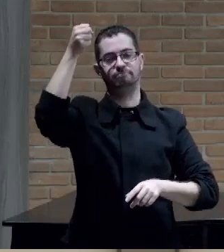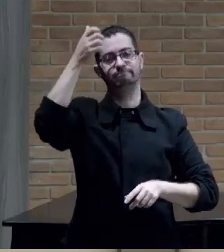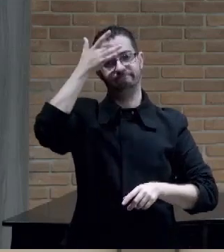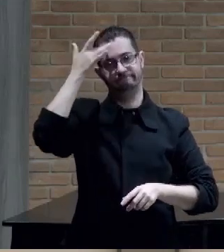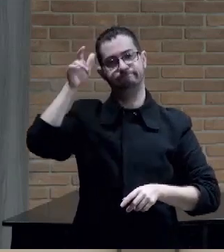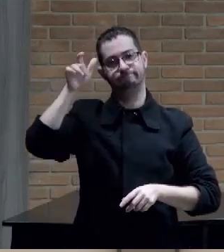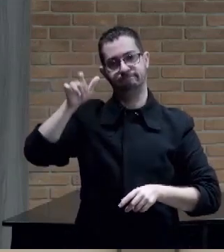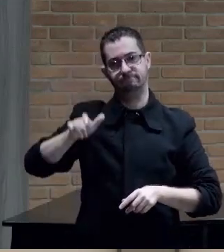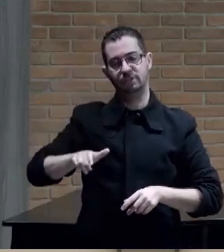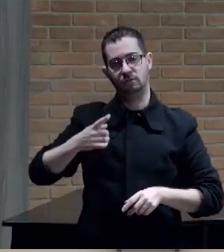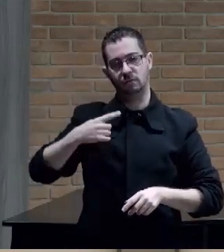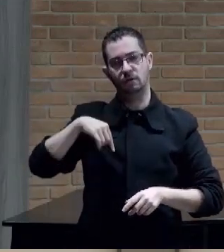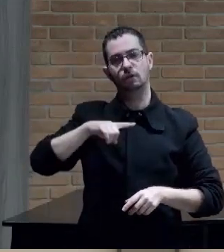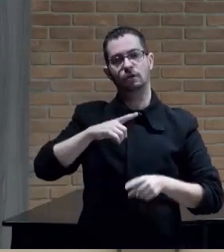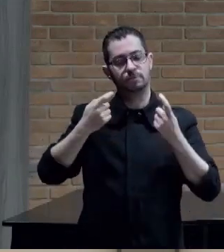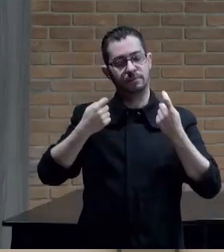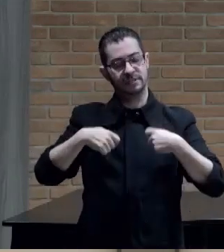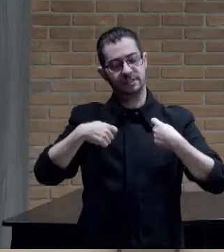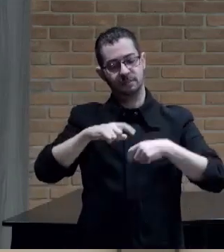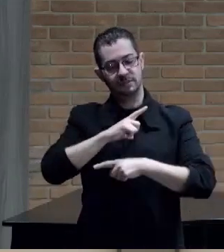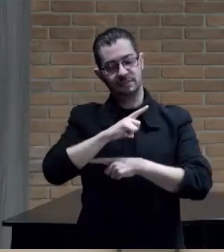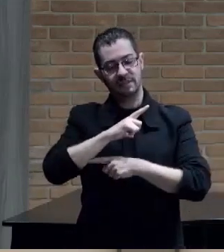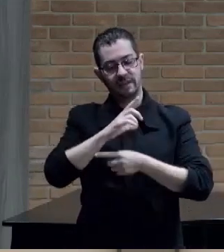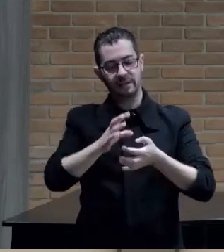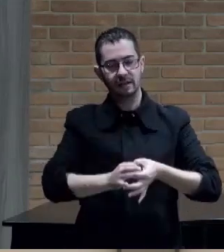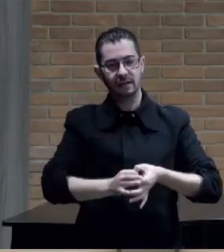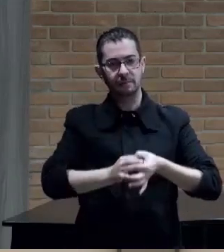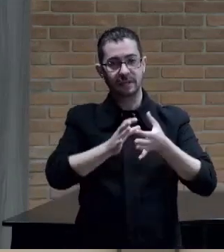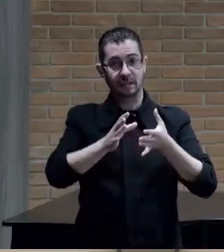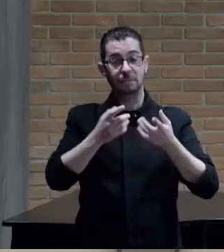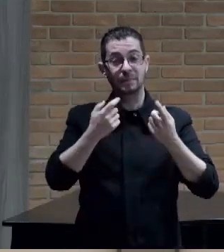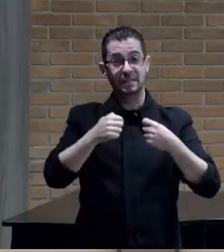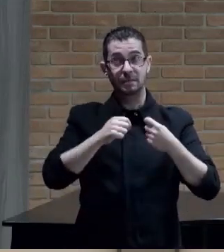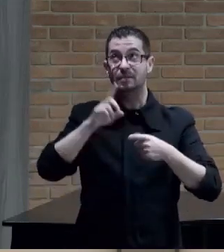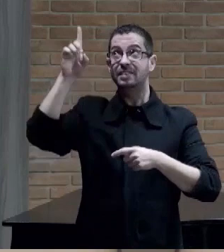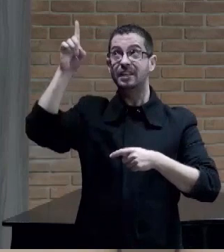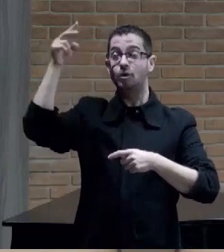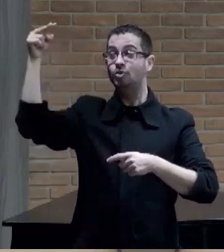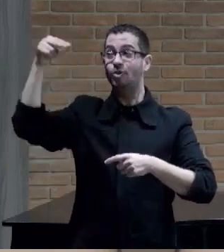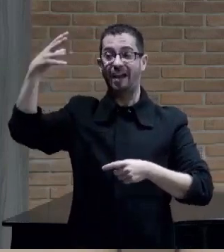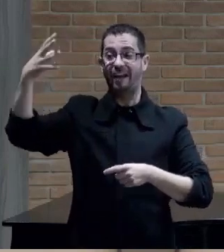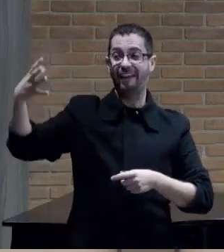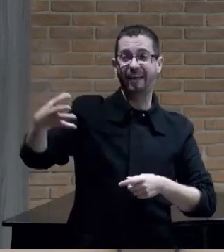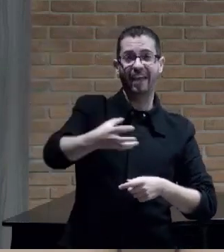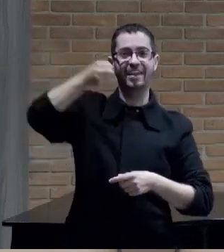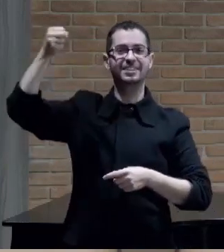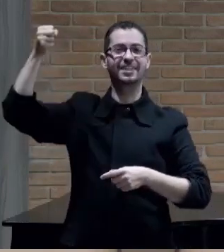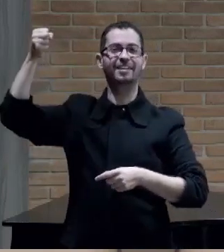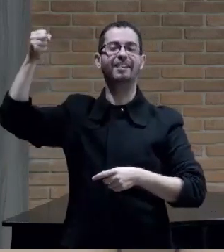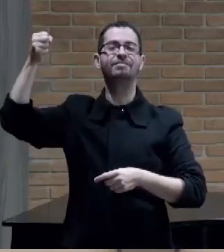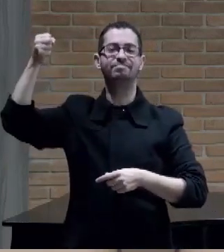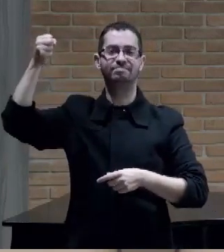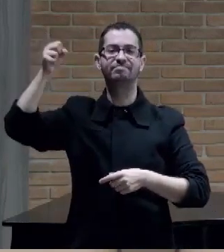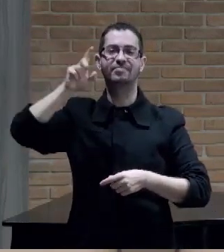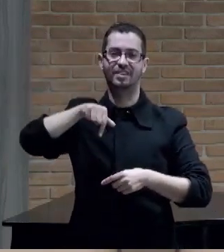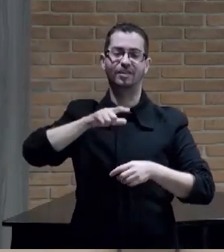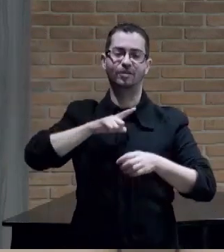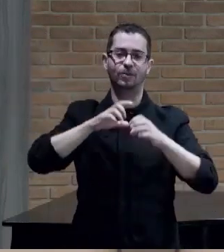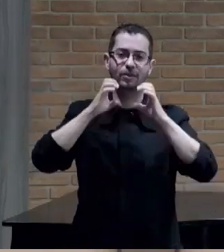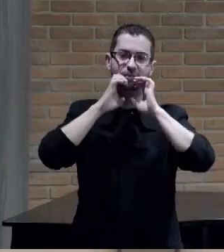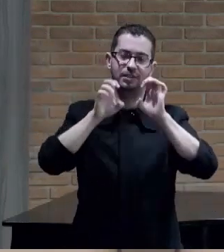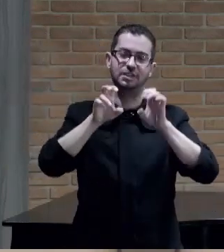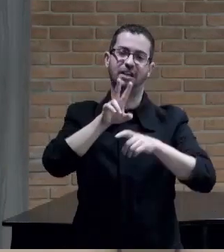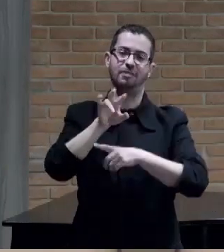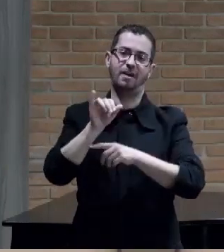Nós temos que ser libertos, nós temos que ser resgatados, e é isso que o Evangelho vai fazer.